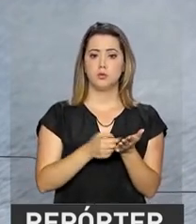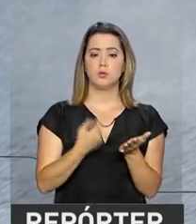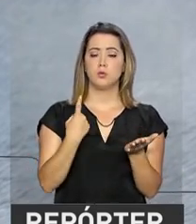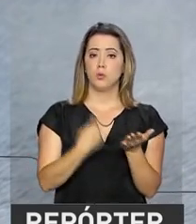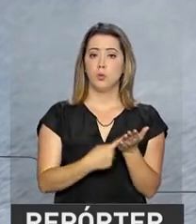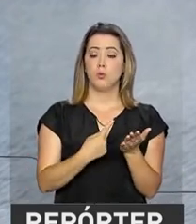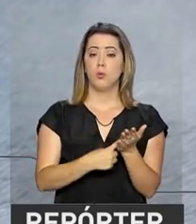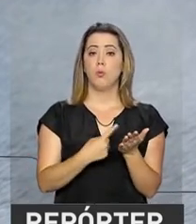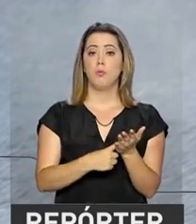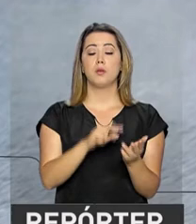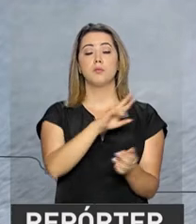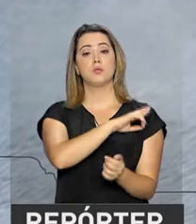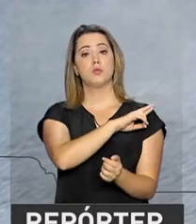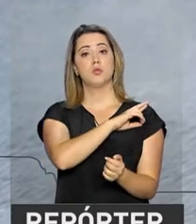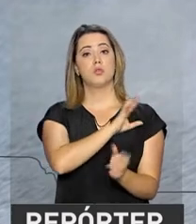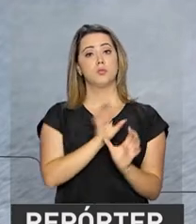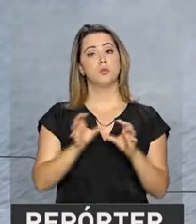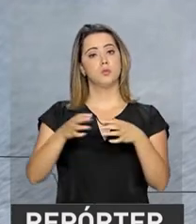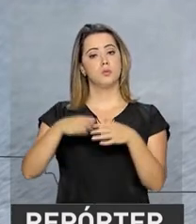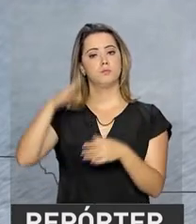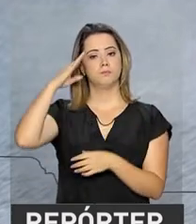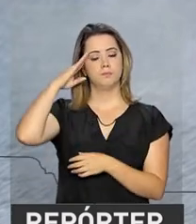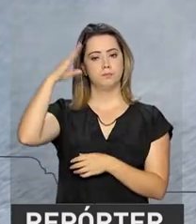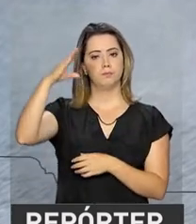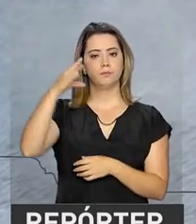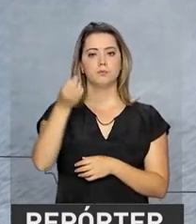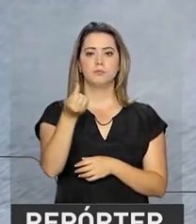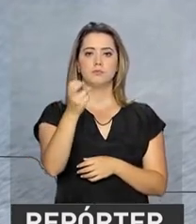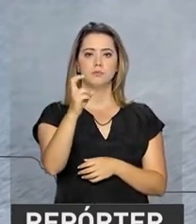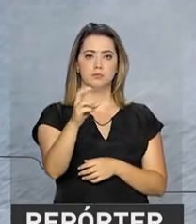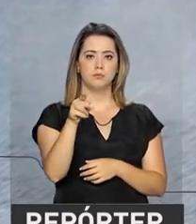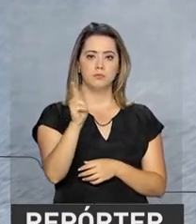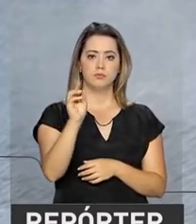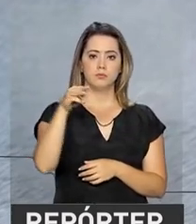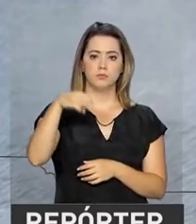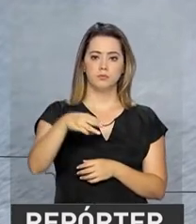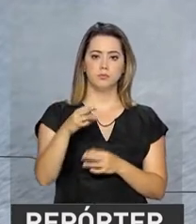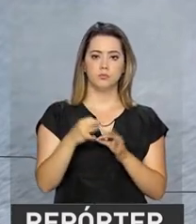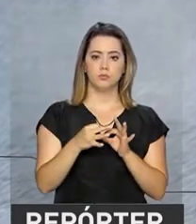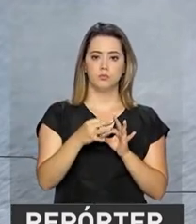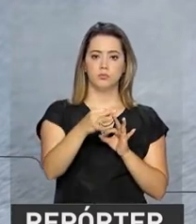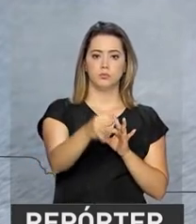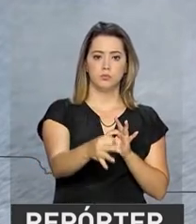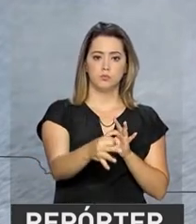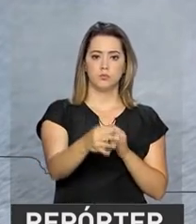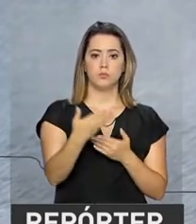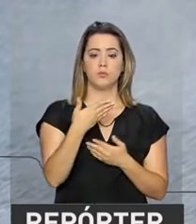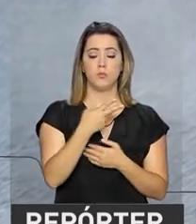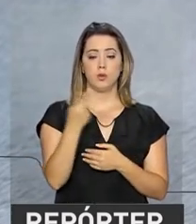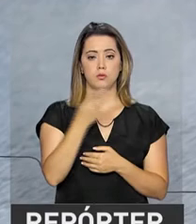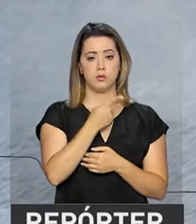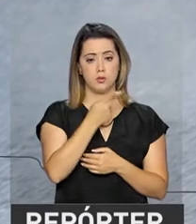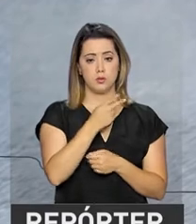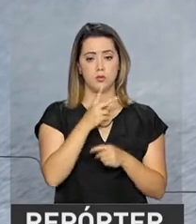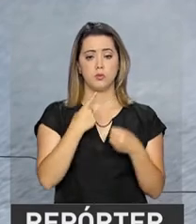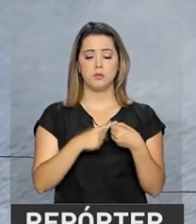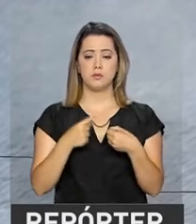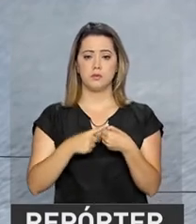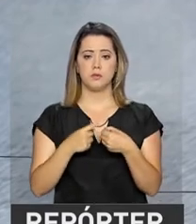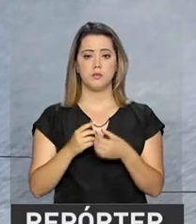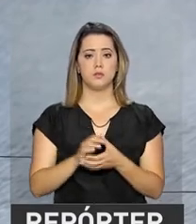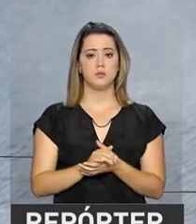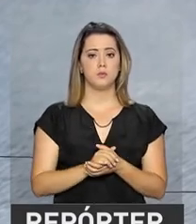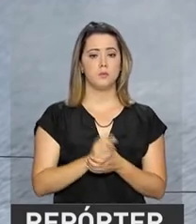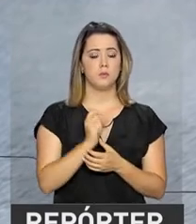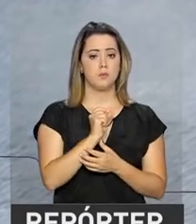brasileiro no trecho de 65 quilômetros entre a cidade de novo progresso e a pé do